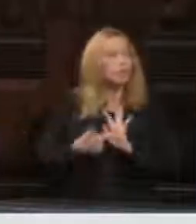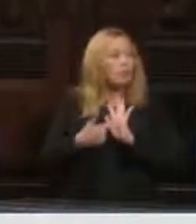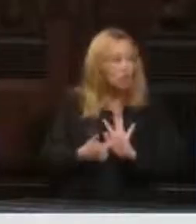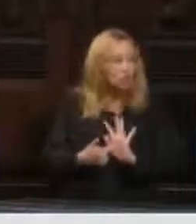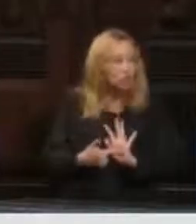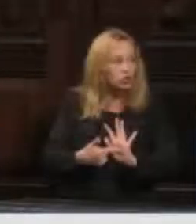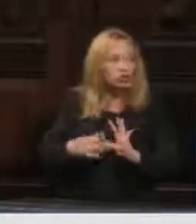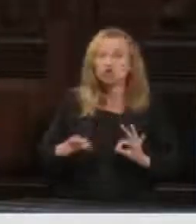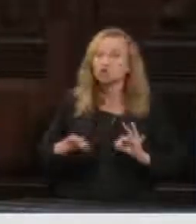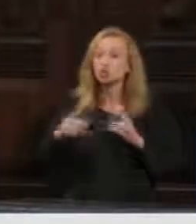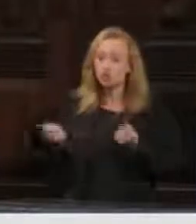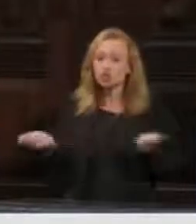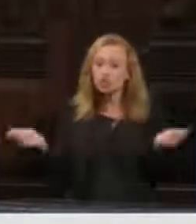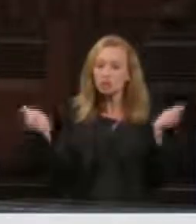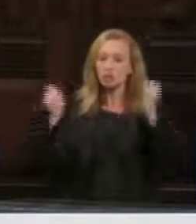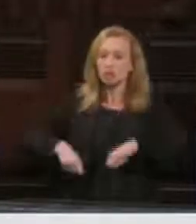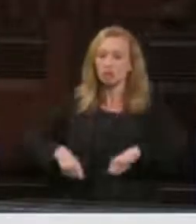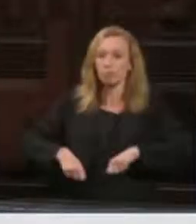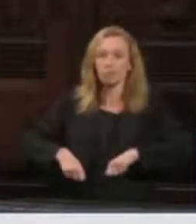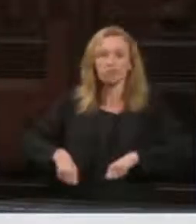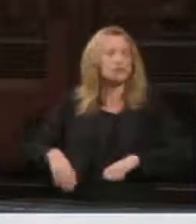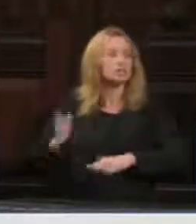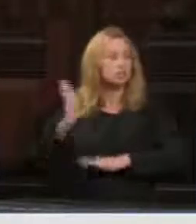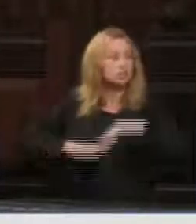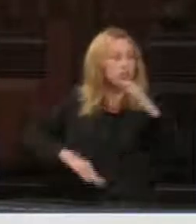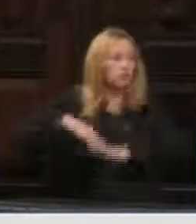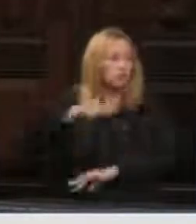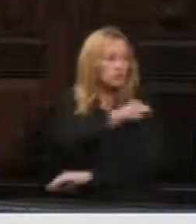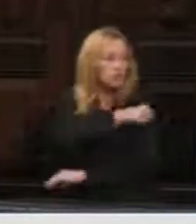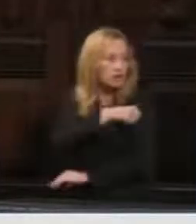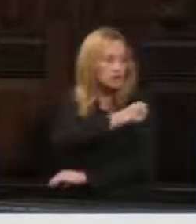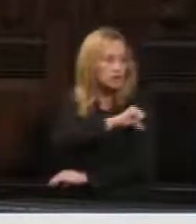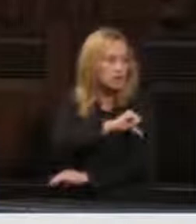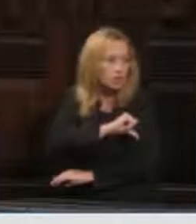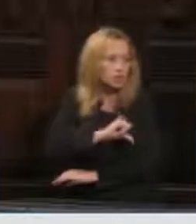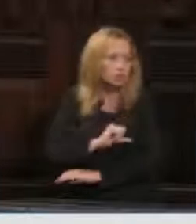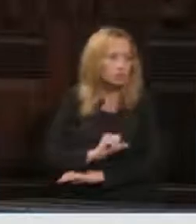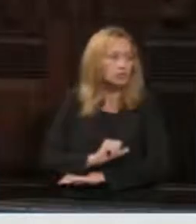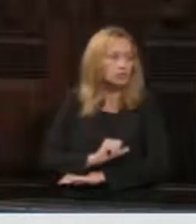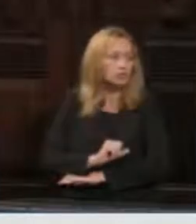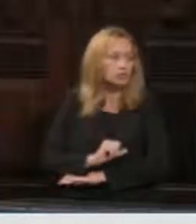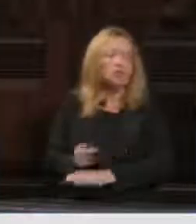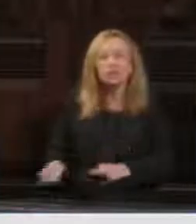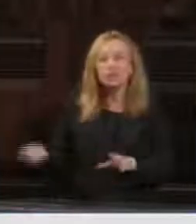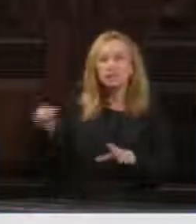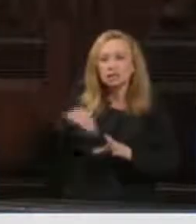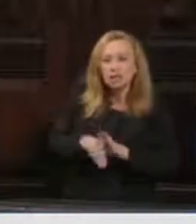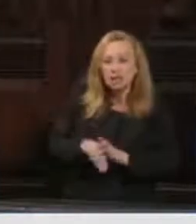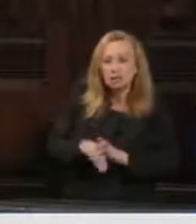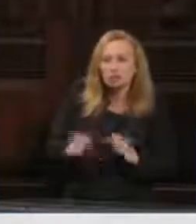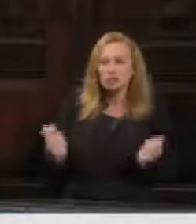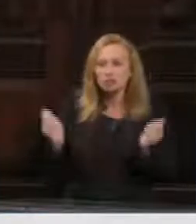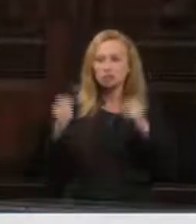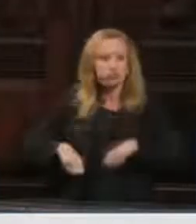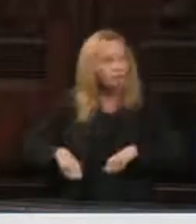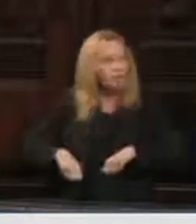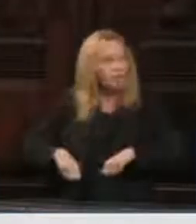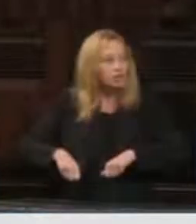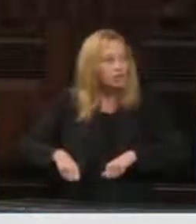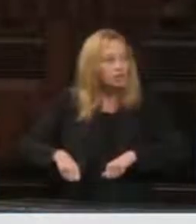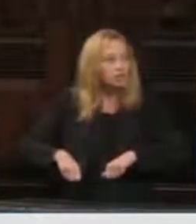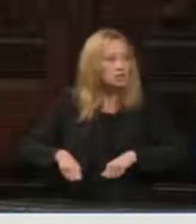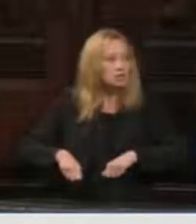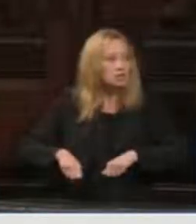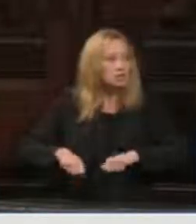as competências do profissional enfermeiro. E dentro dessas competências está